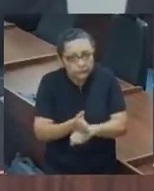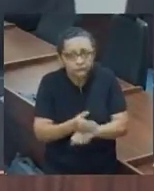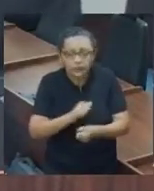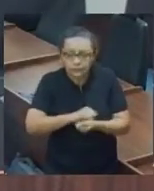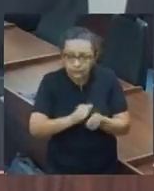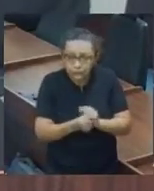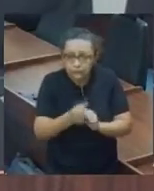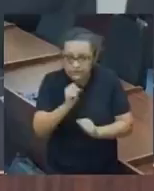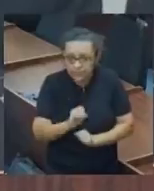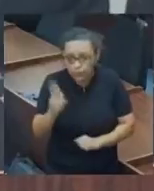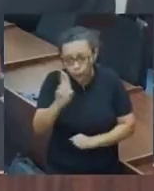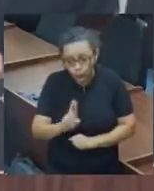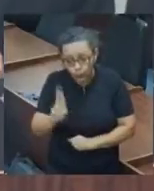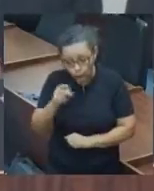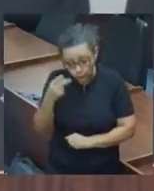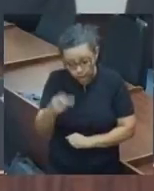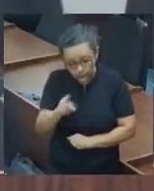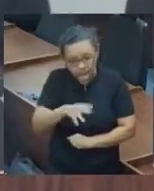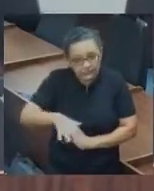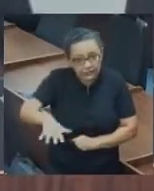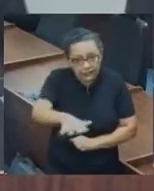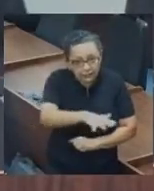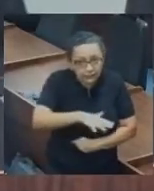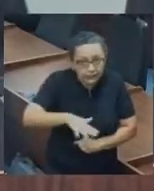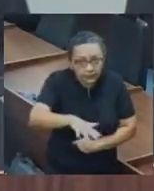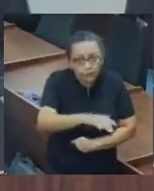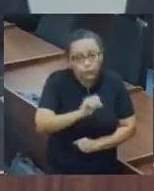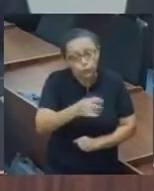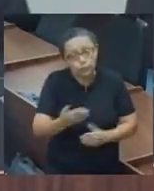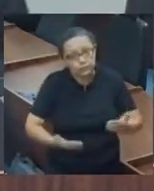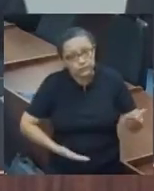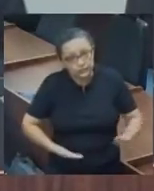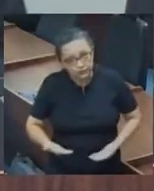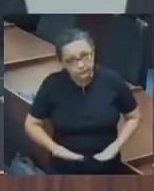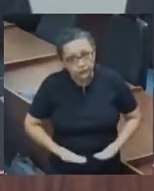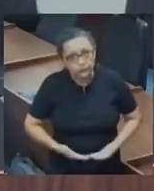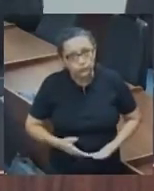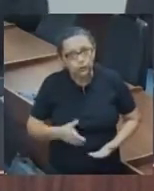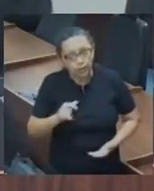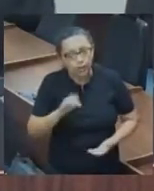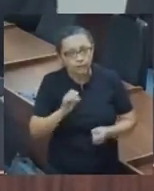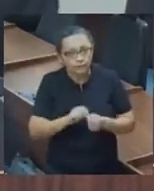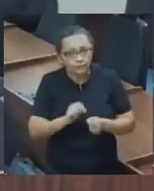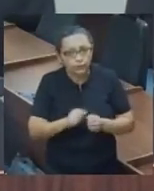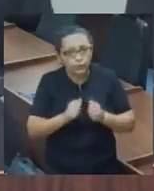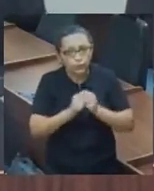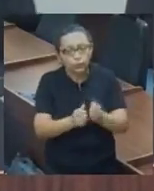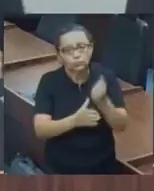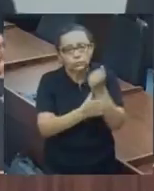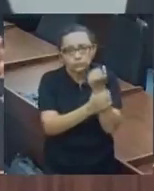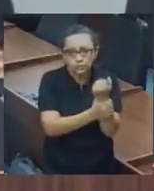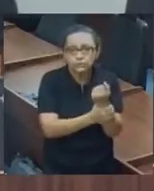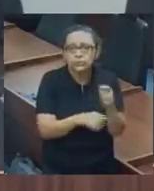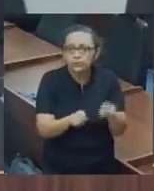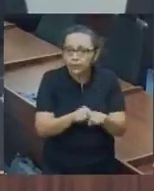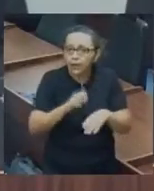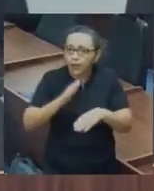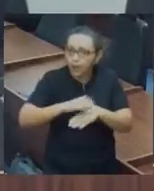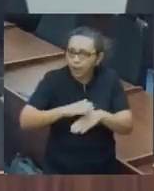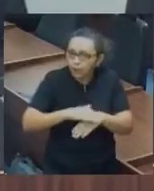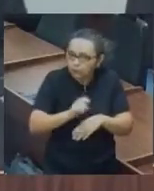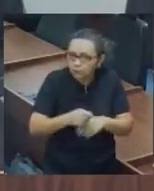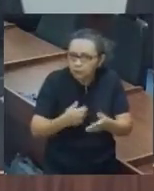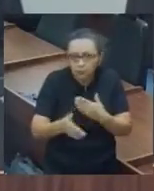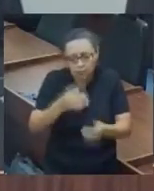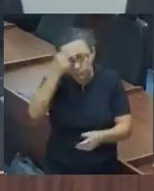uso daquele serviço utilidade é feito com segurança e autonomia para qualquer